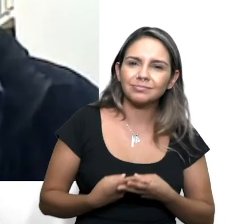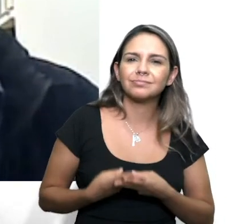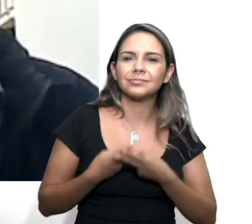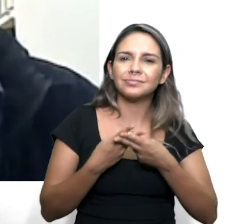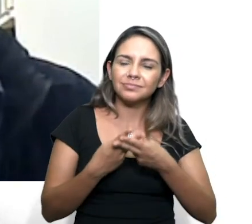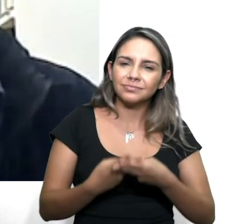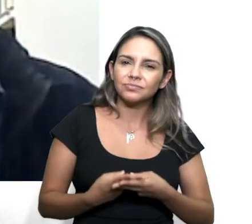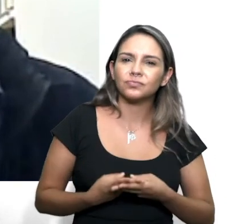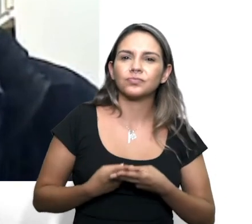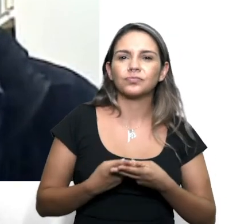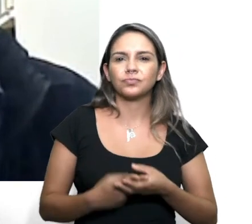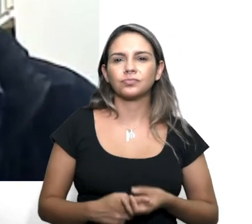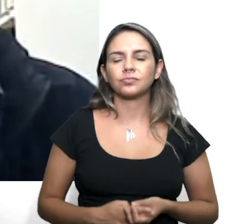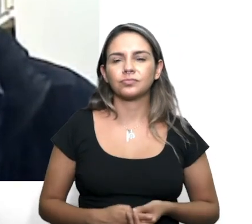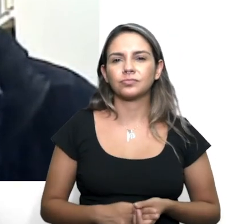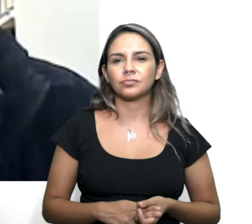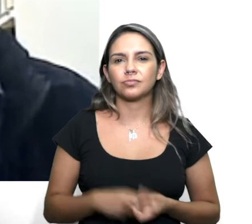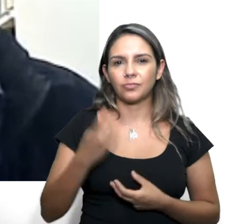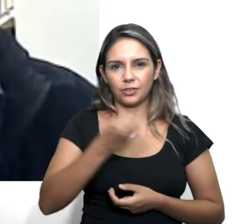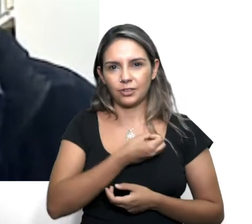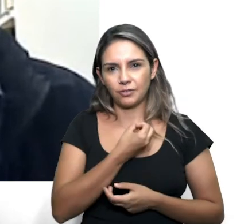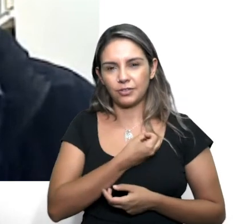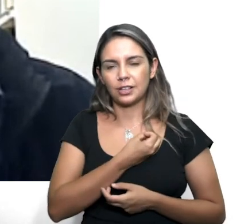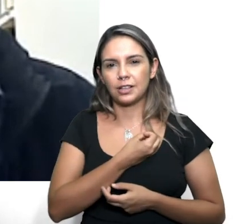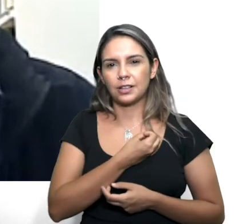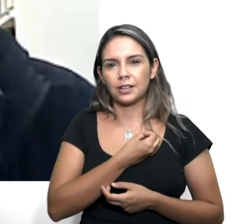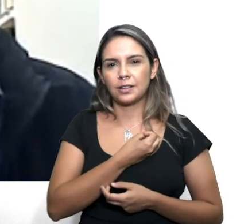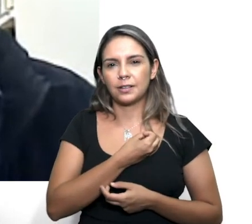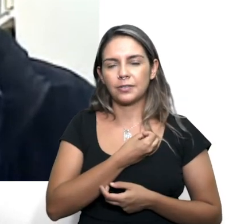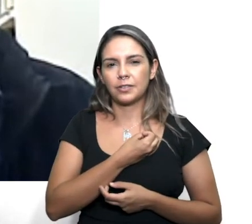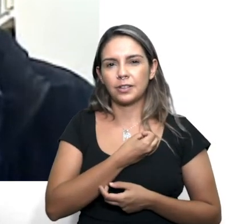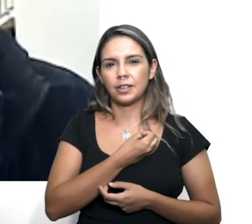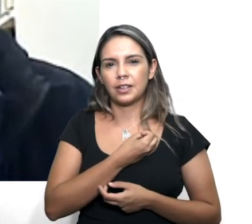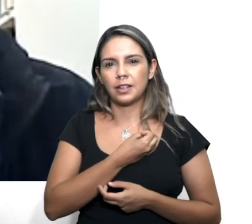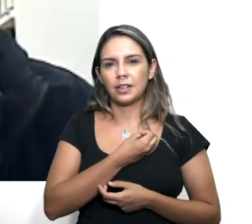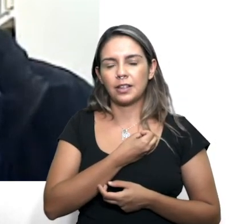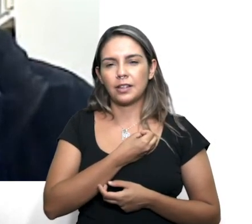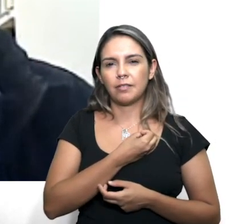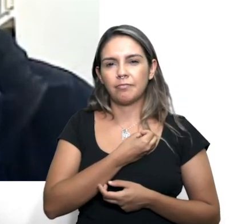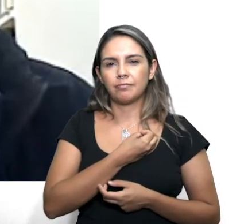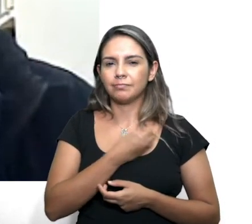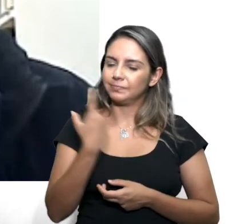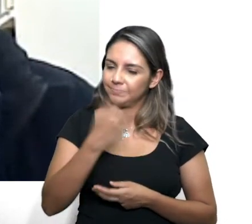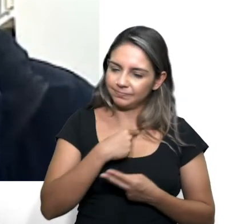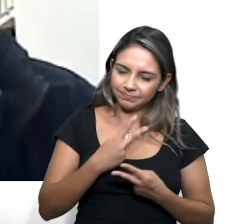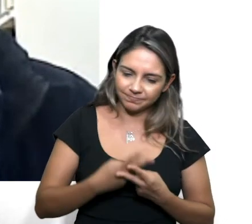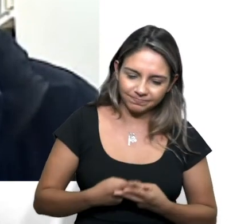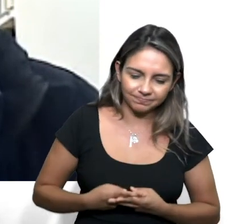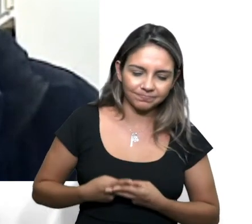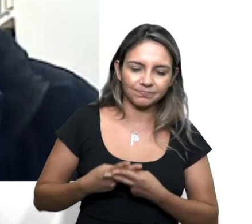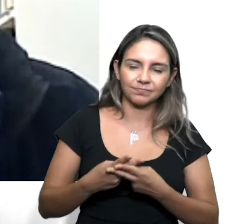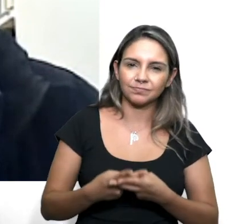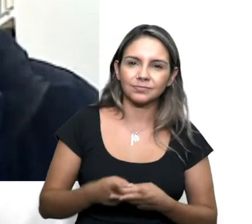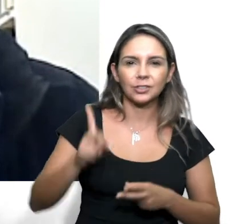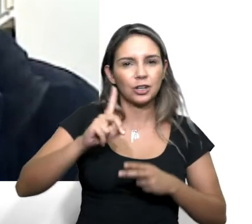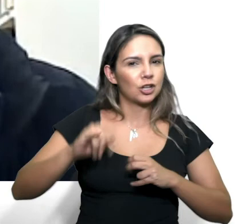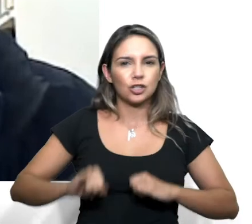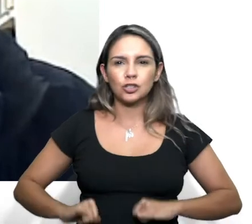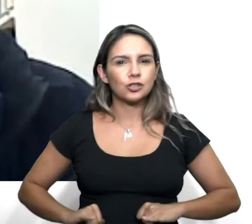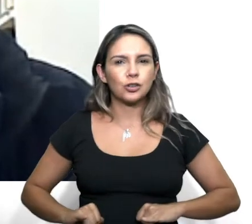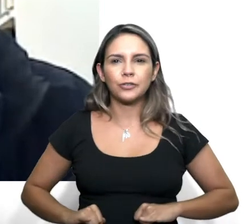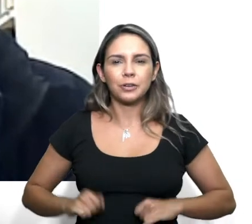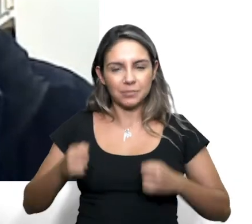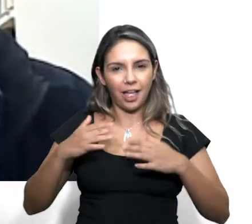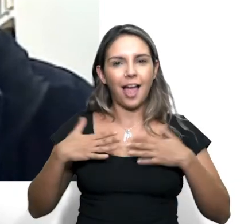dever, quando estamos vivos temos um dever de resistência, e a resistência não precisa ser sofrida, até pode